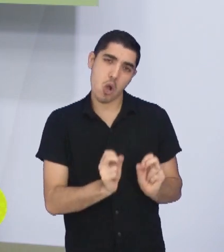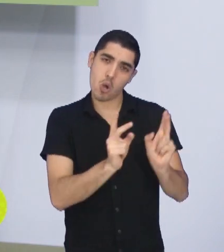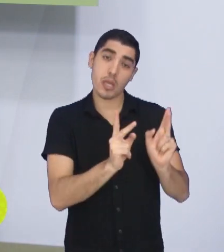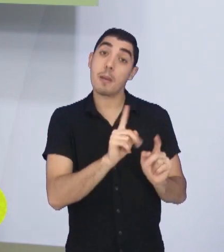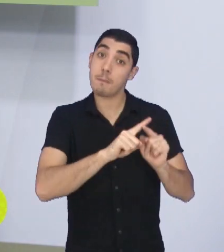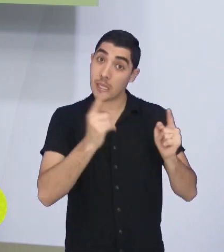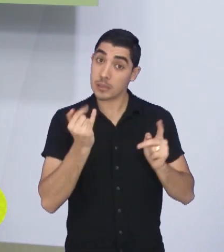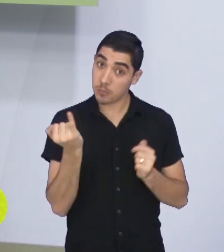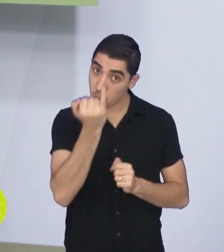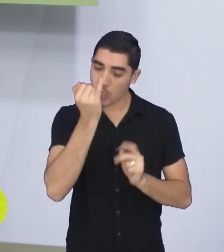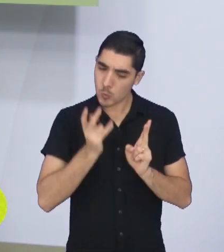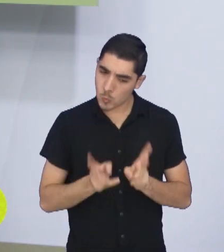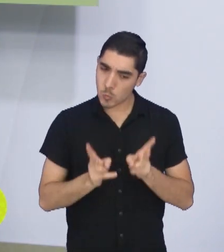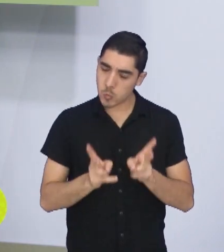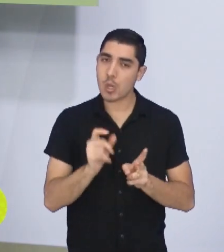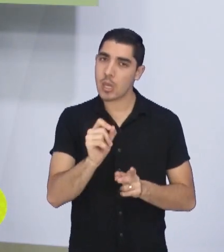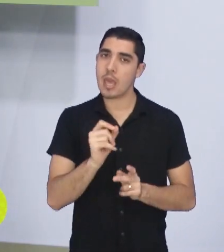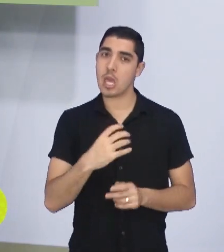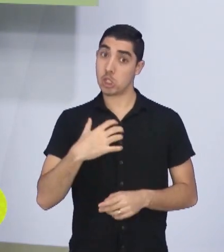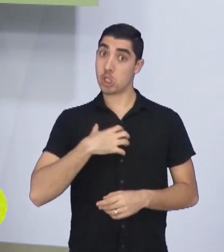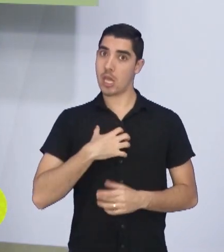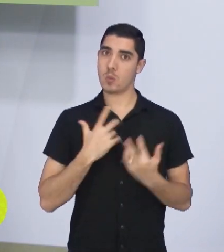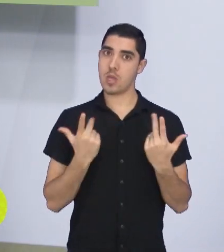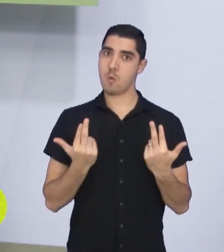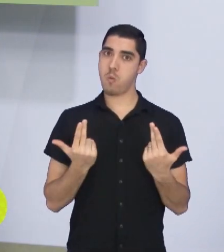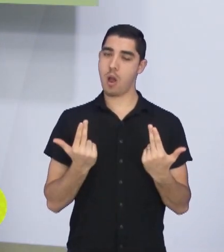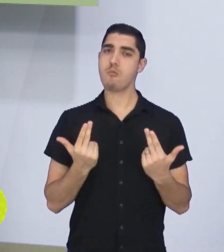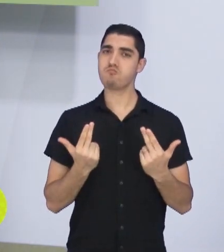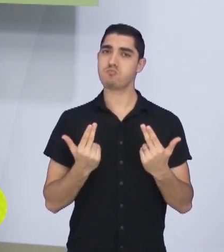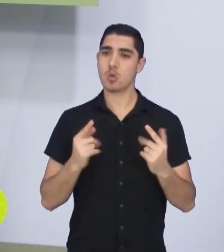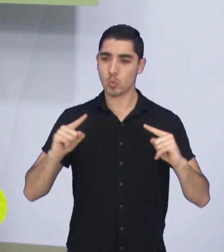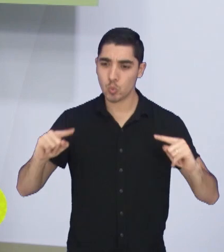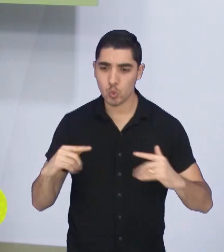constância, né? O São José acho que está mantendo uma constância aí de bons